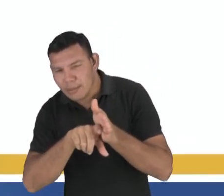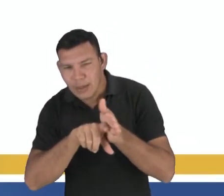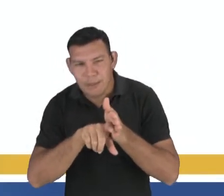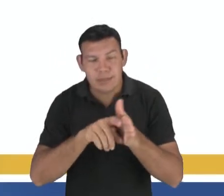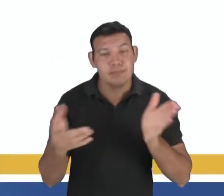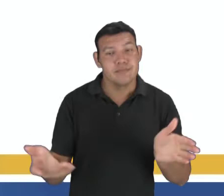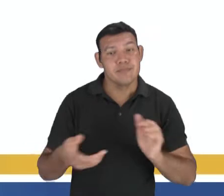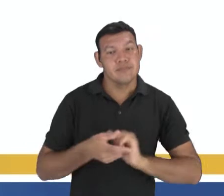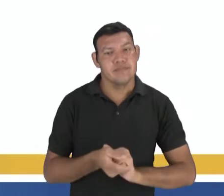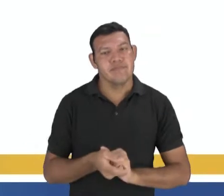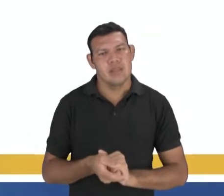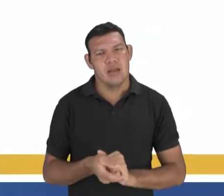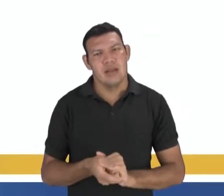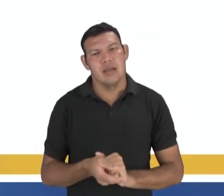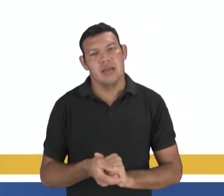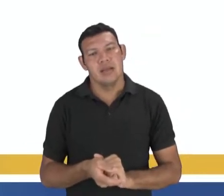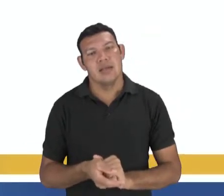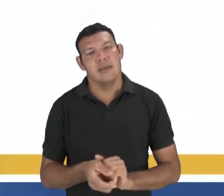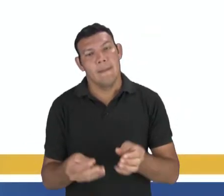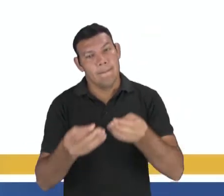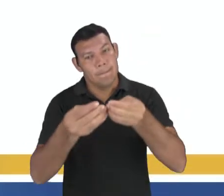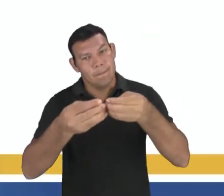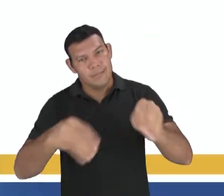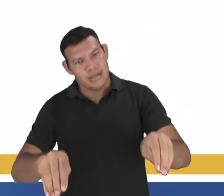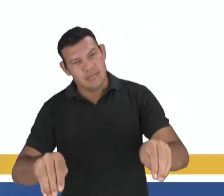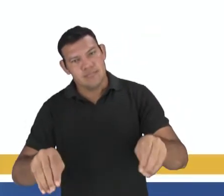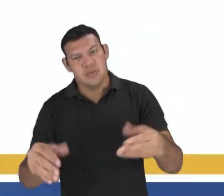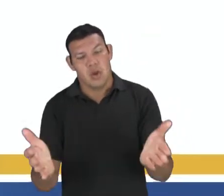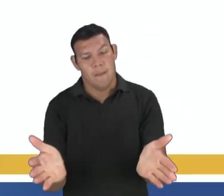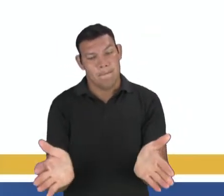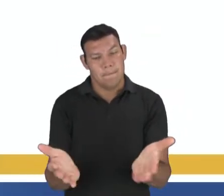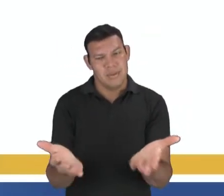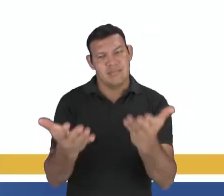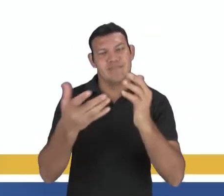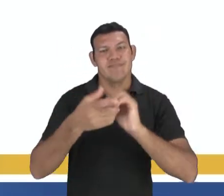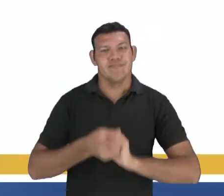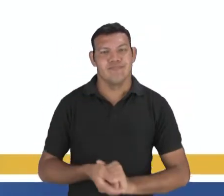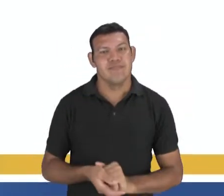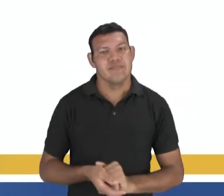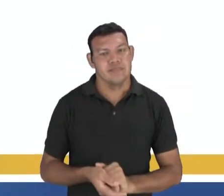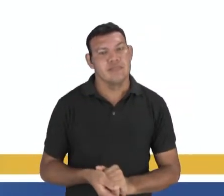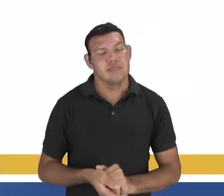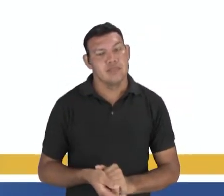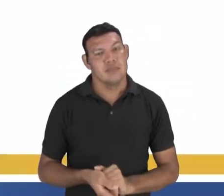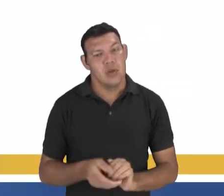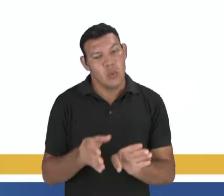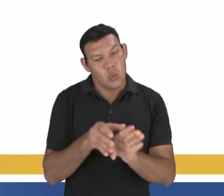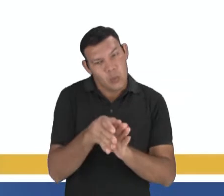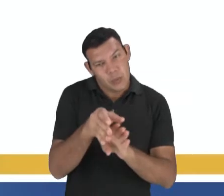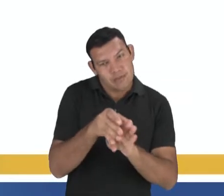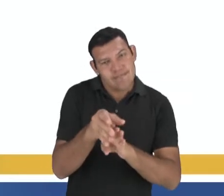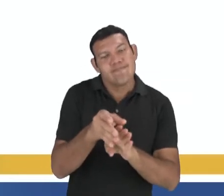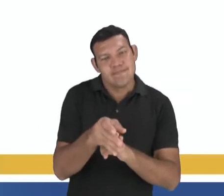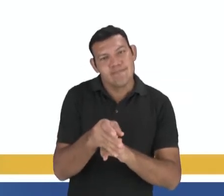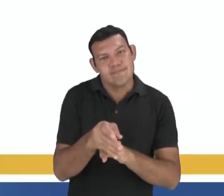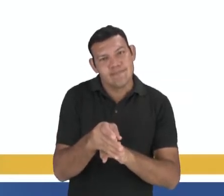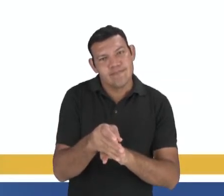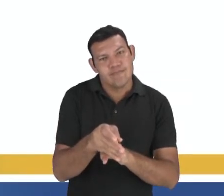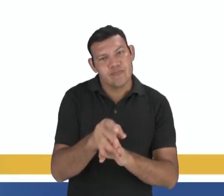questionamentos, algumas, talvez, causas dessa má orientação sobre a leitura desde sempre,